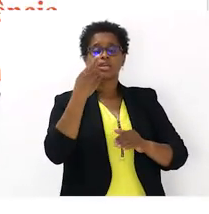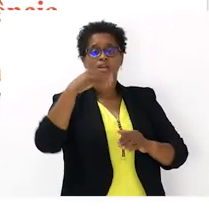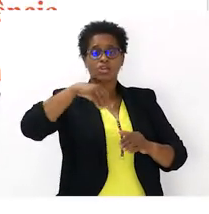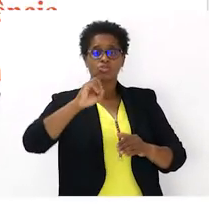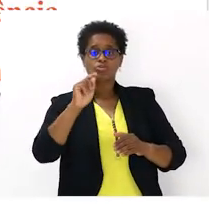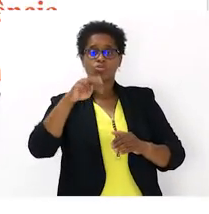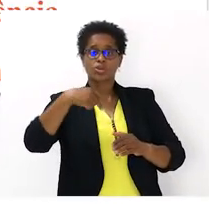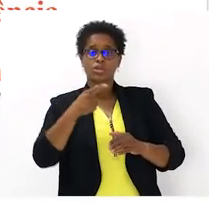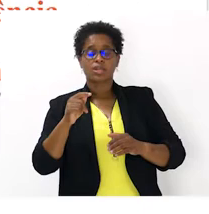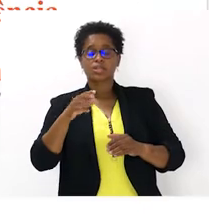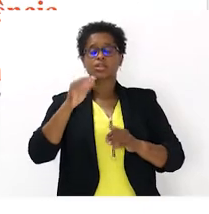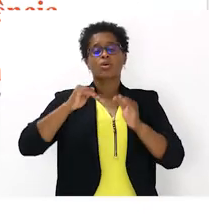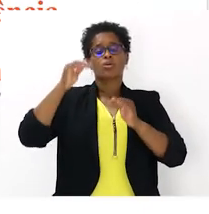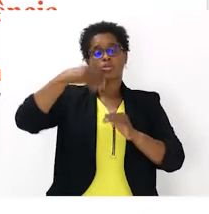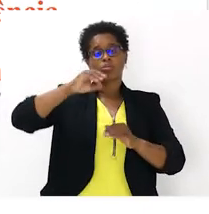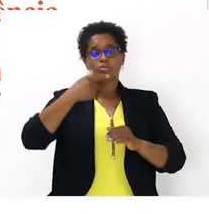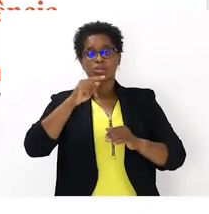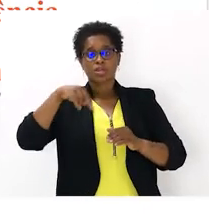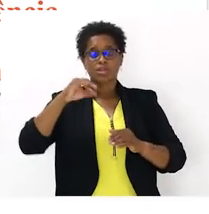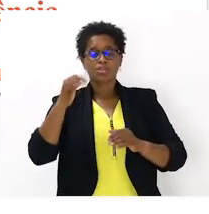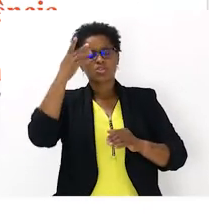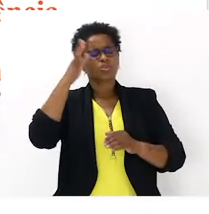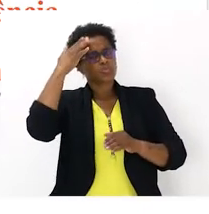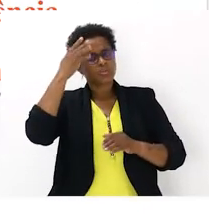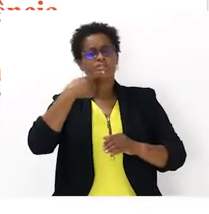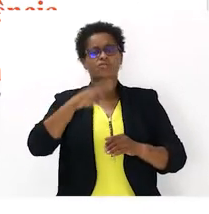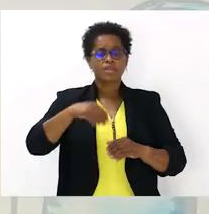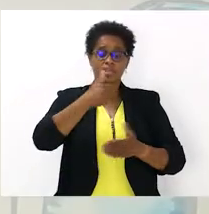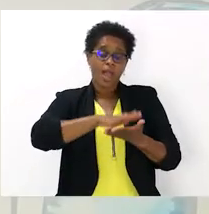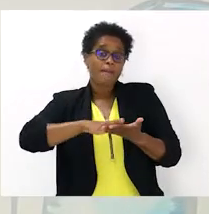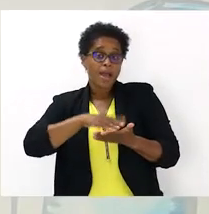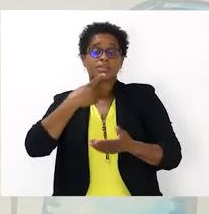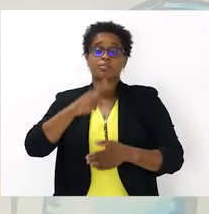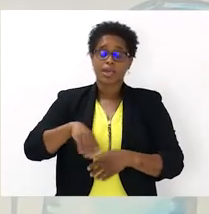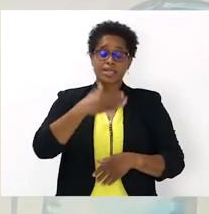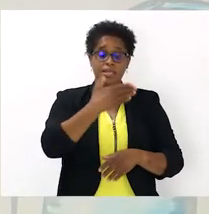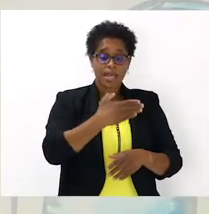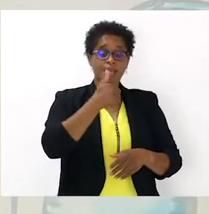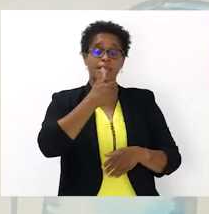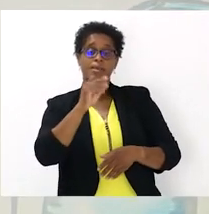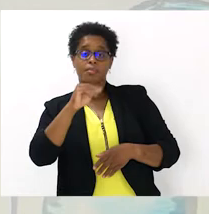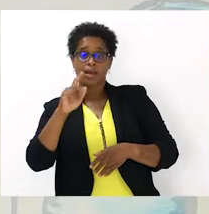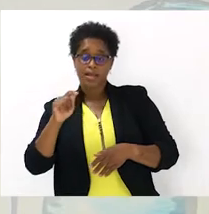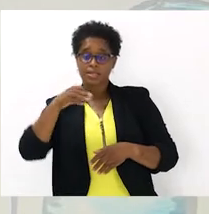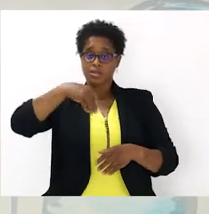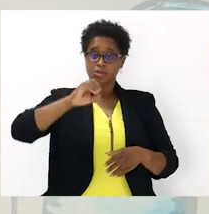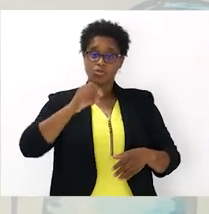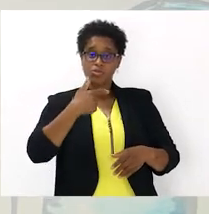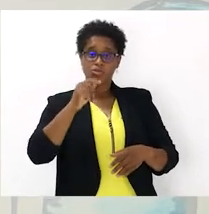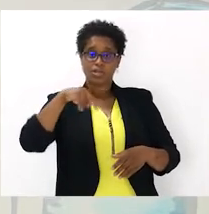de vezes que a base se repete. Entendido? 7 é a base da